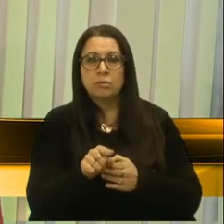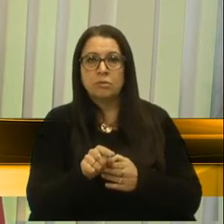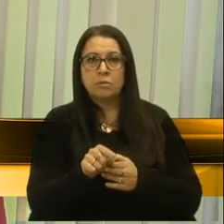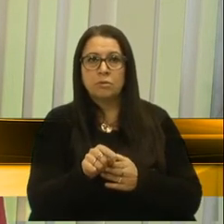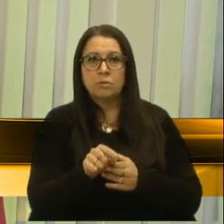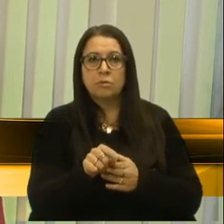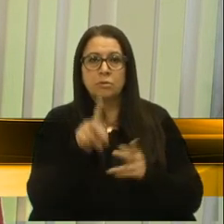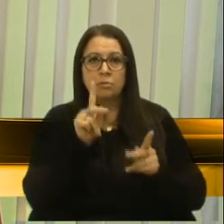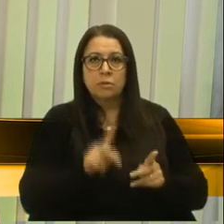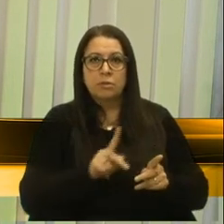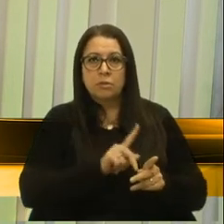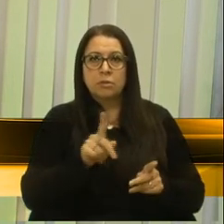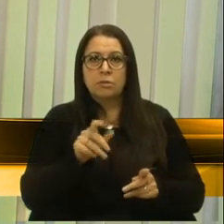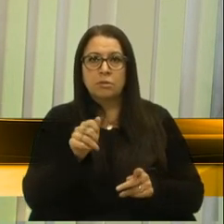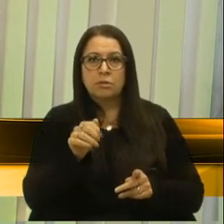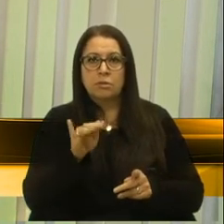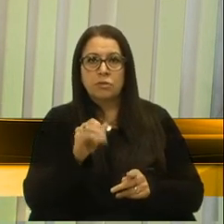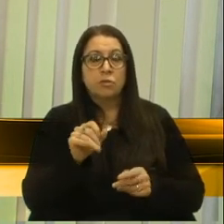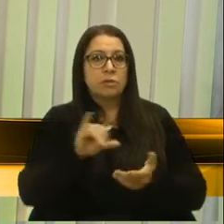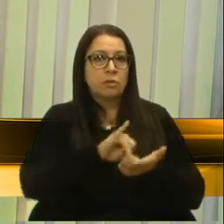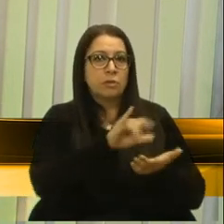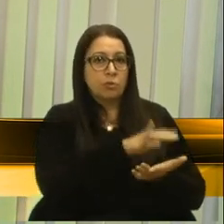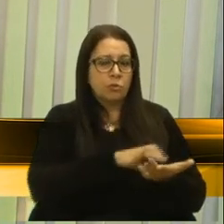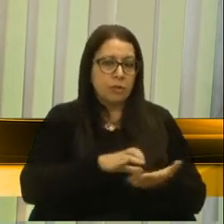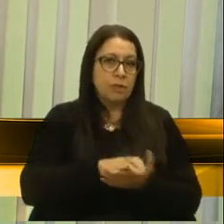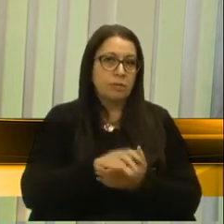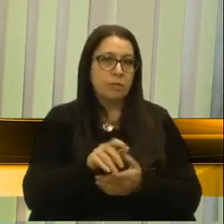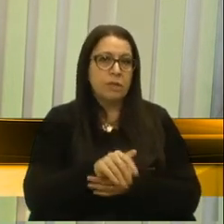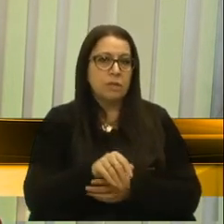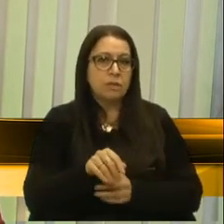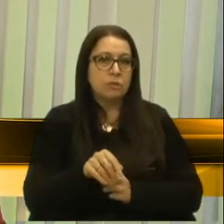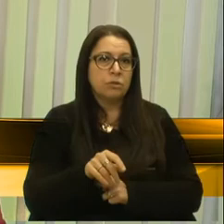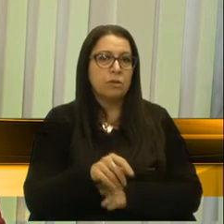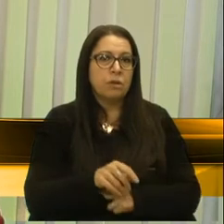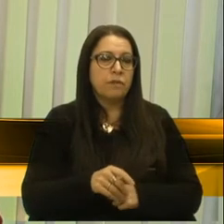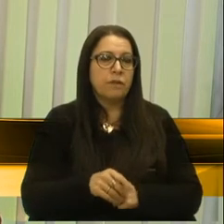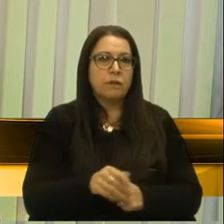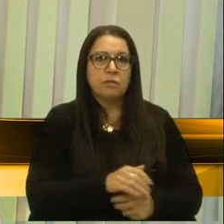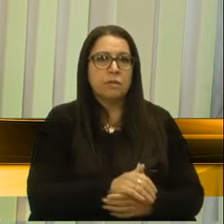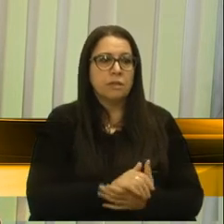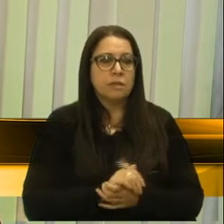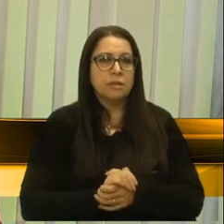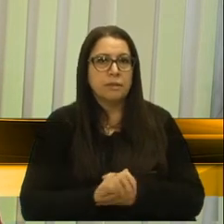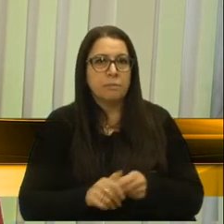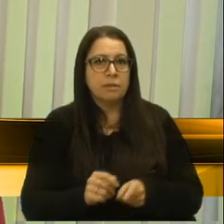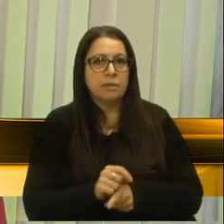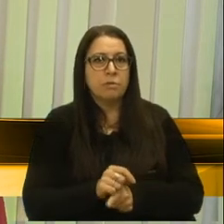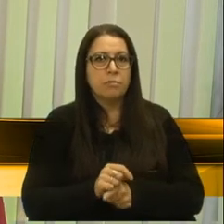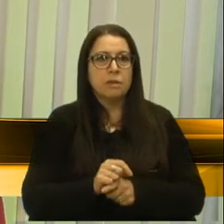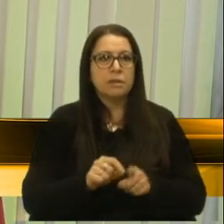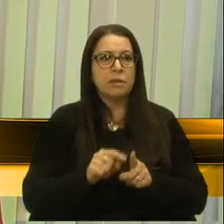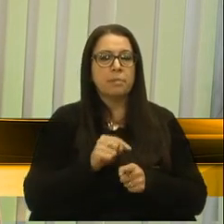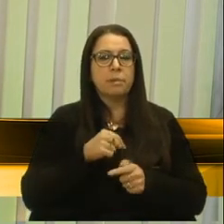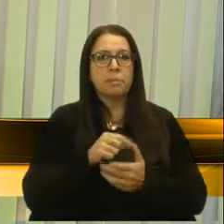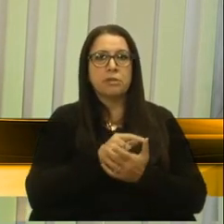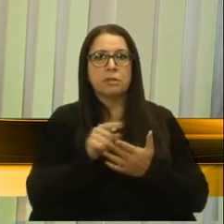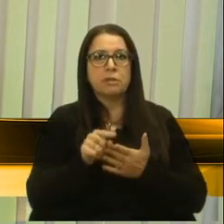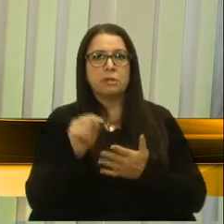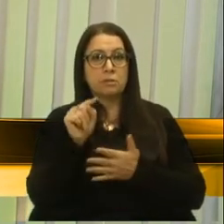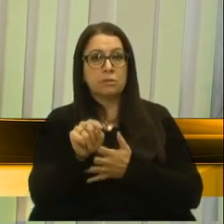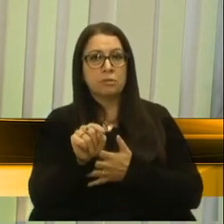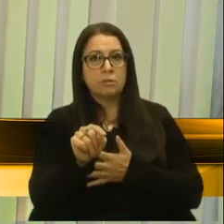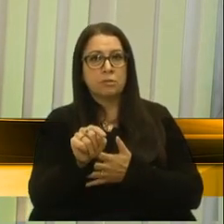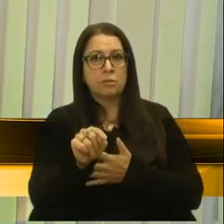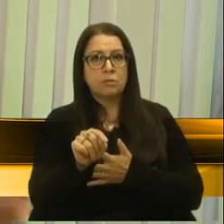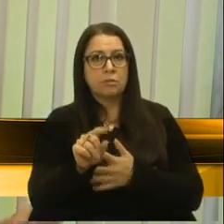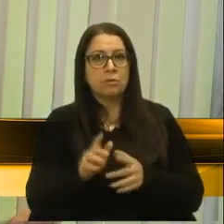estão ativas. Hoje é o centro que tem mais pessoas ativas com o Covid identificada. Então, como eu disse,